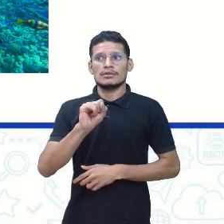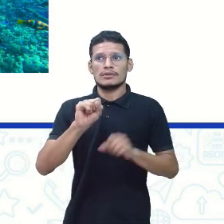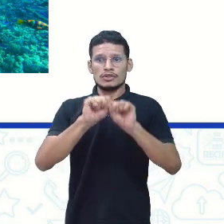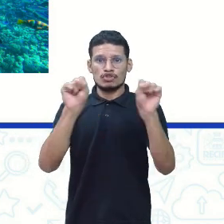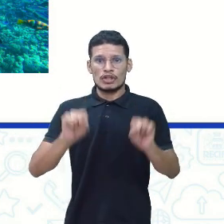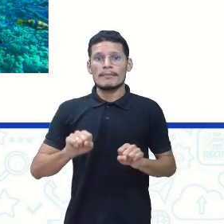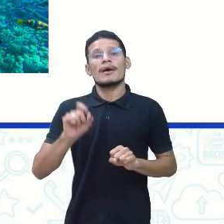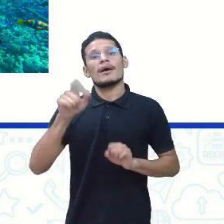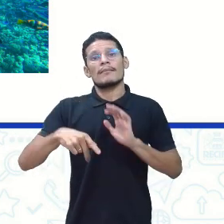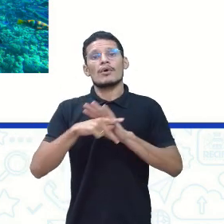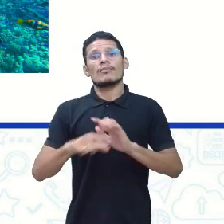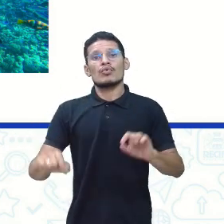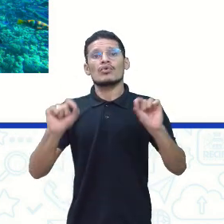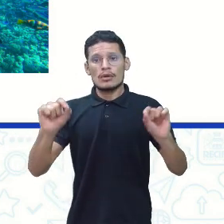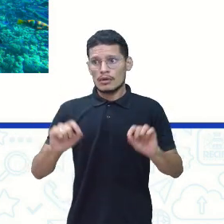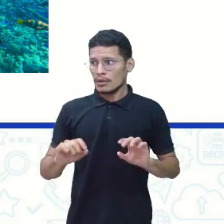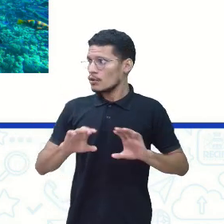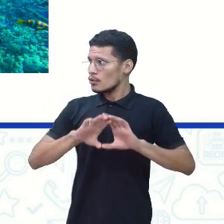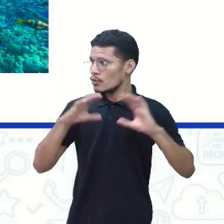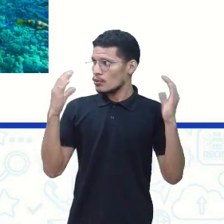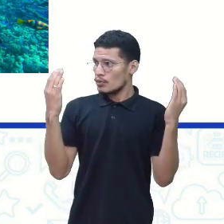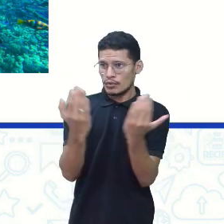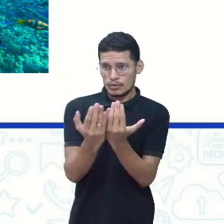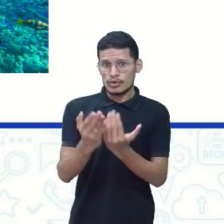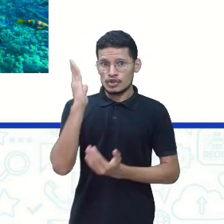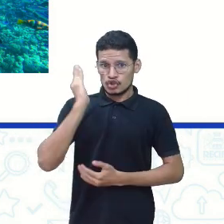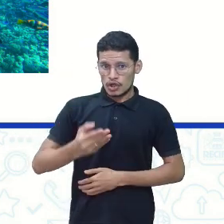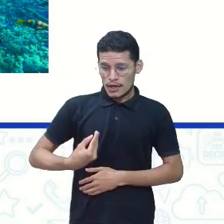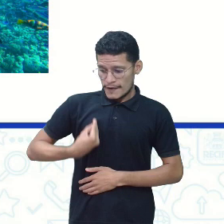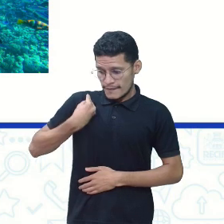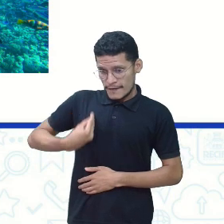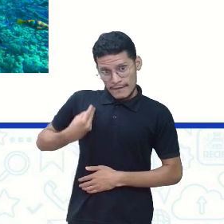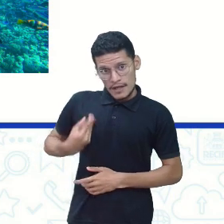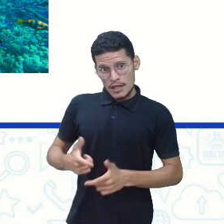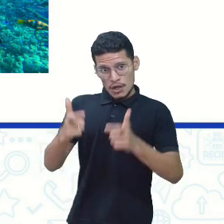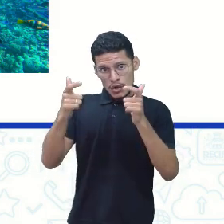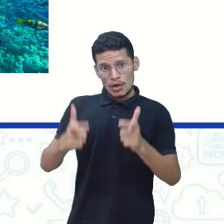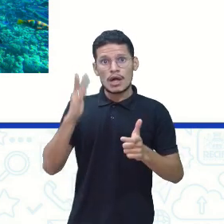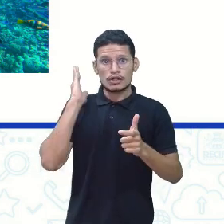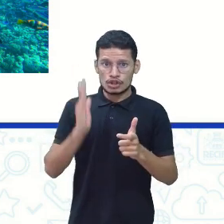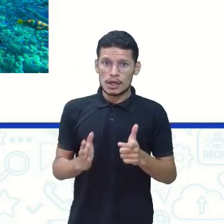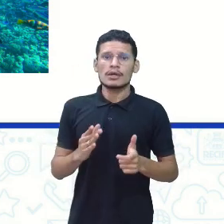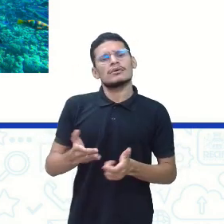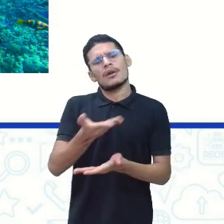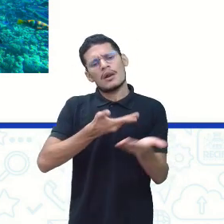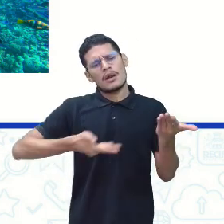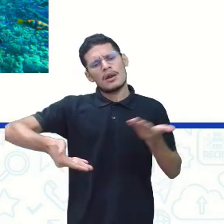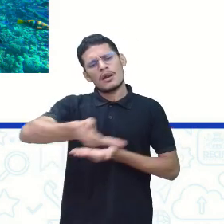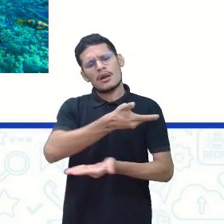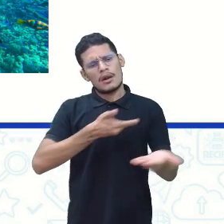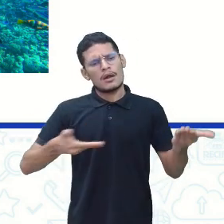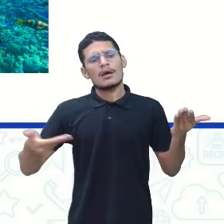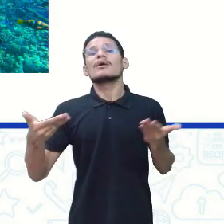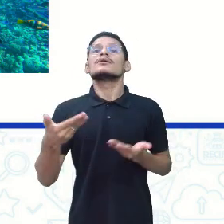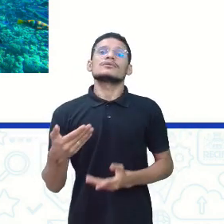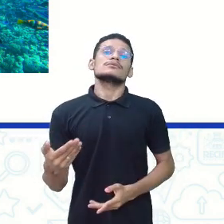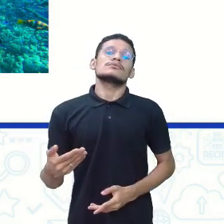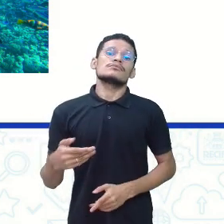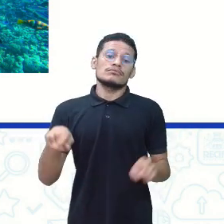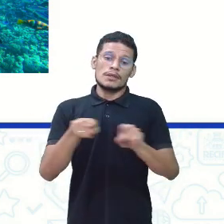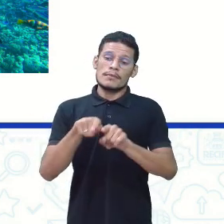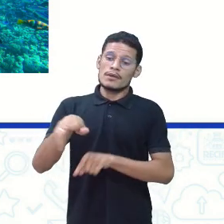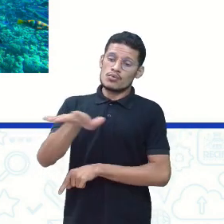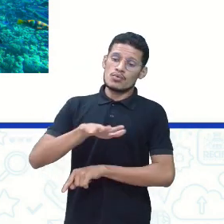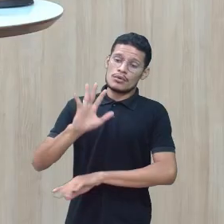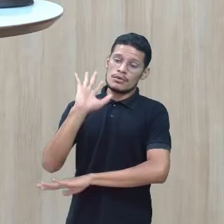É um conjunto de comunidades que vivem em um determinado local, interagem entre si e com o meio ambiente.